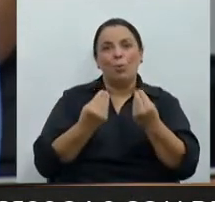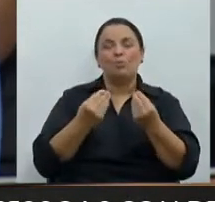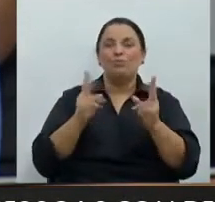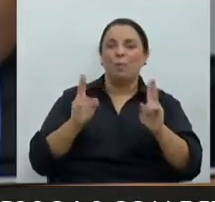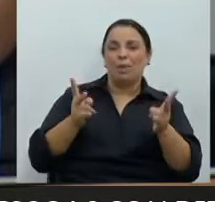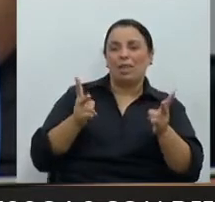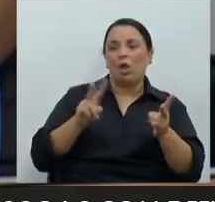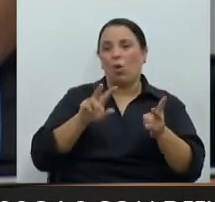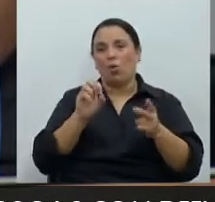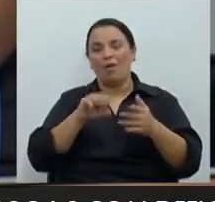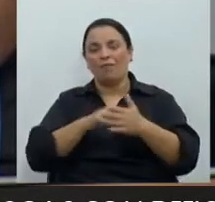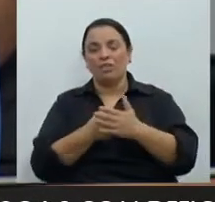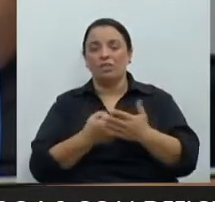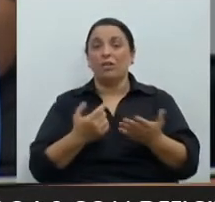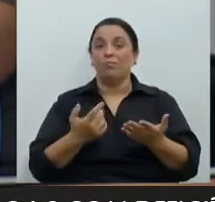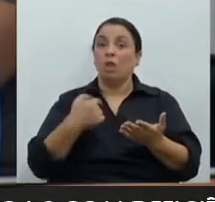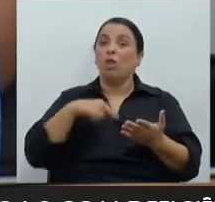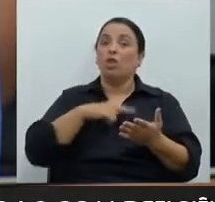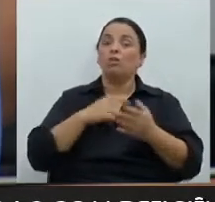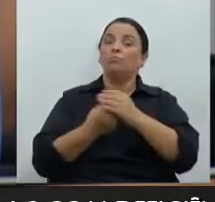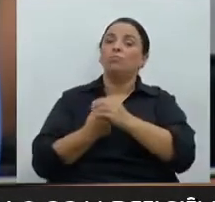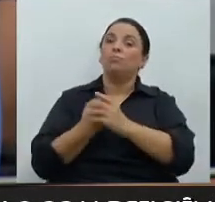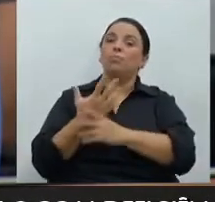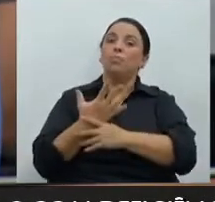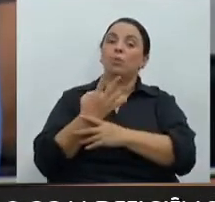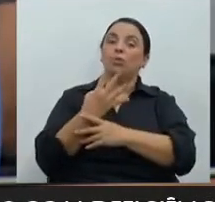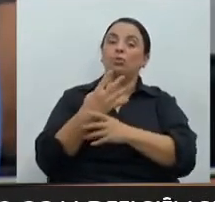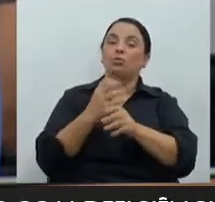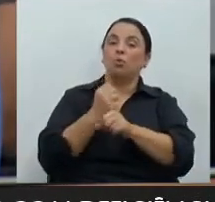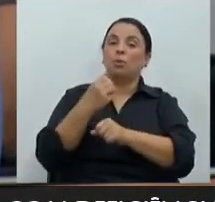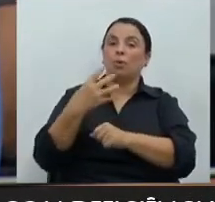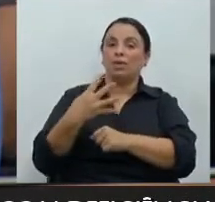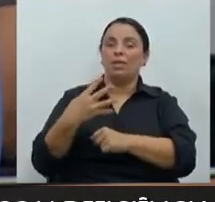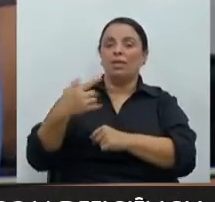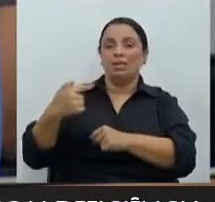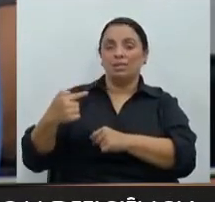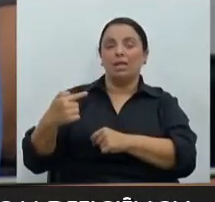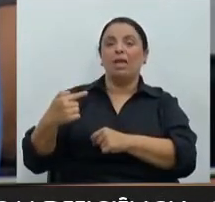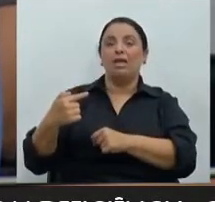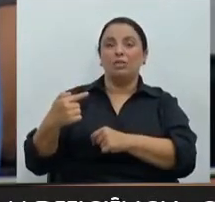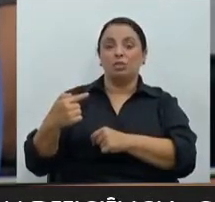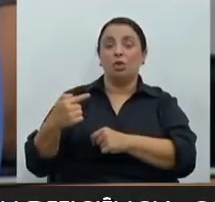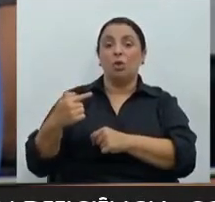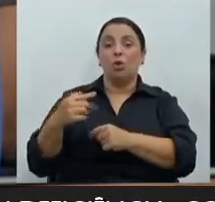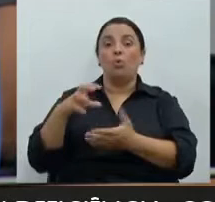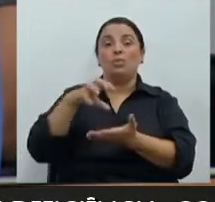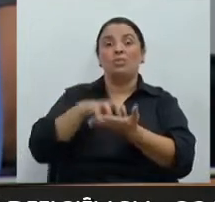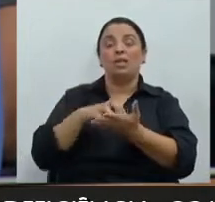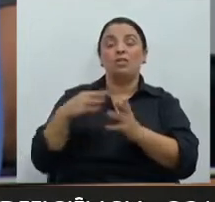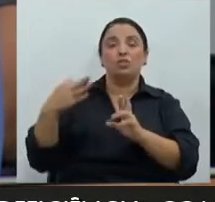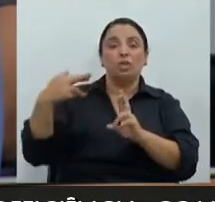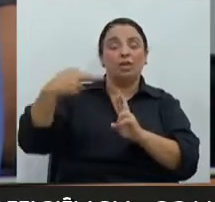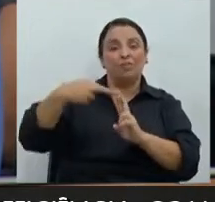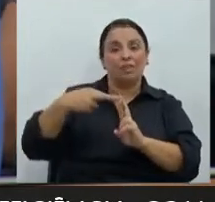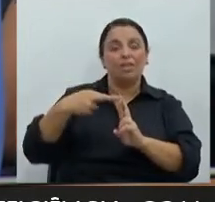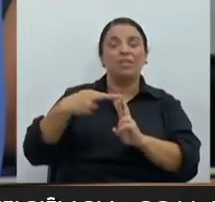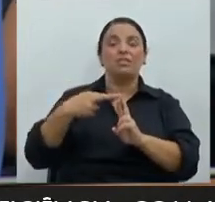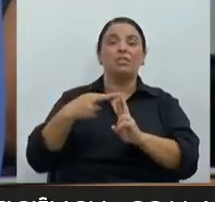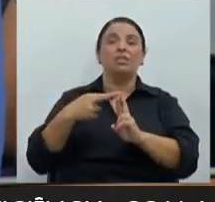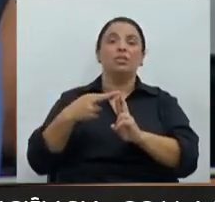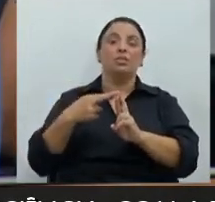implementamos 47 unidades do Centro de Referência de Educação Especial Inclusiva, que